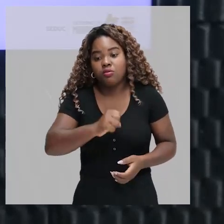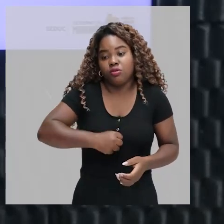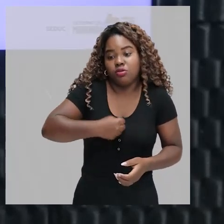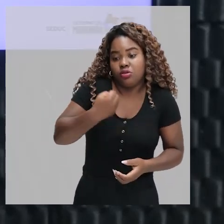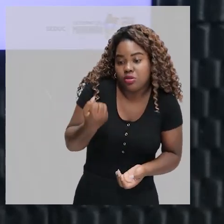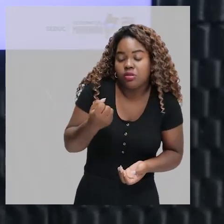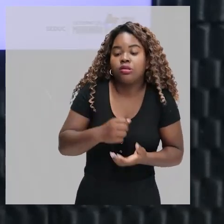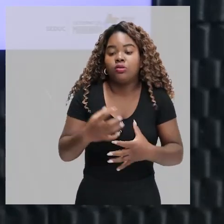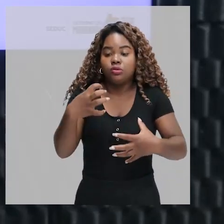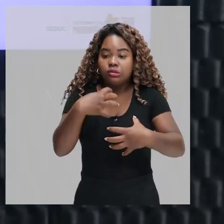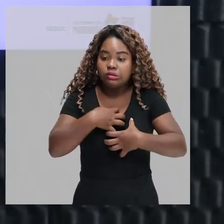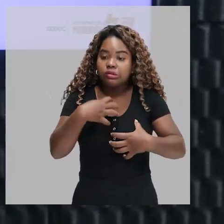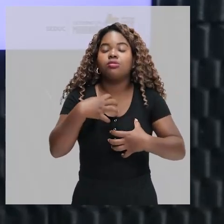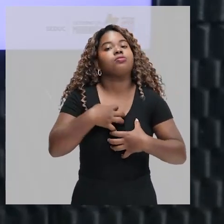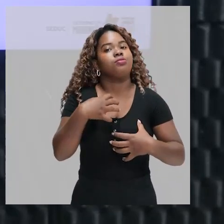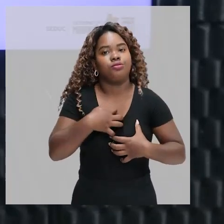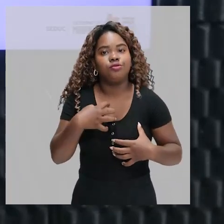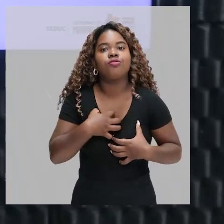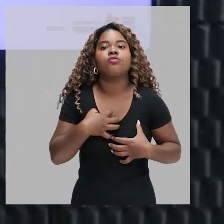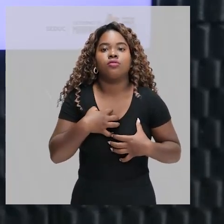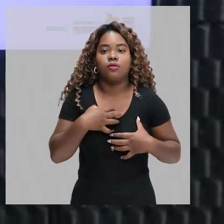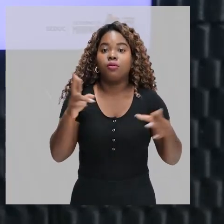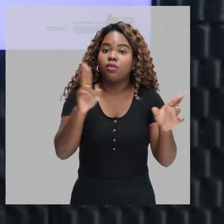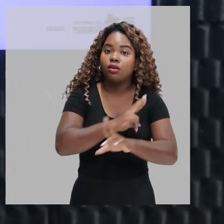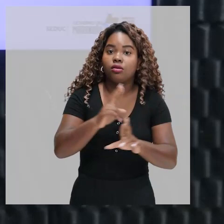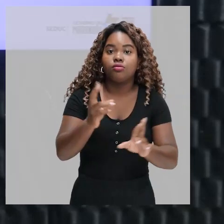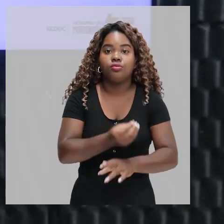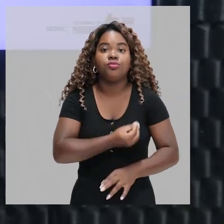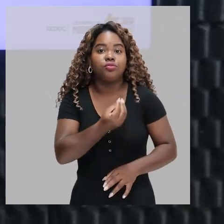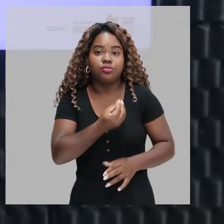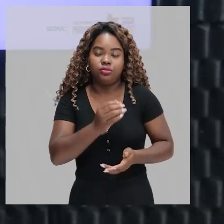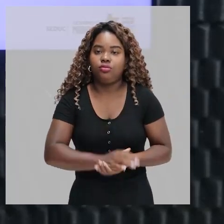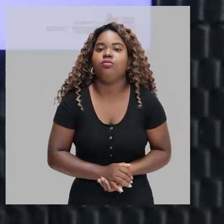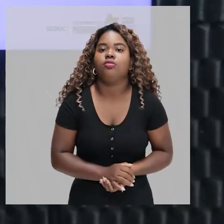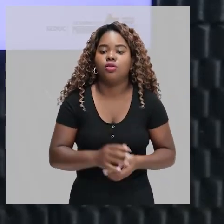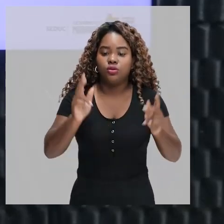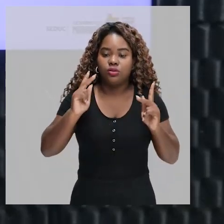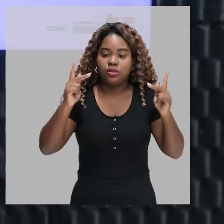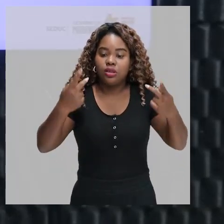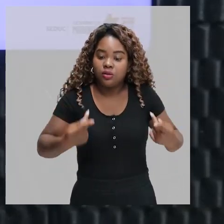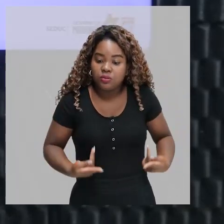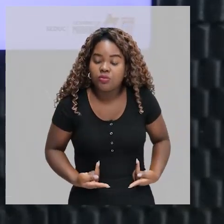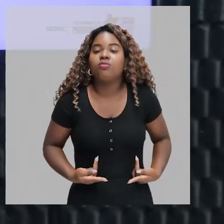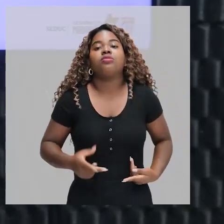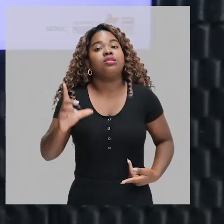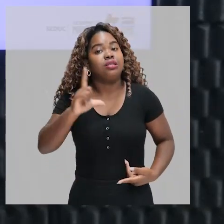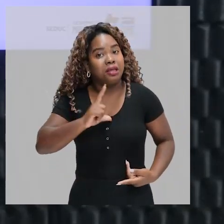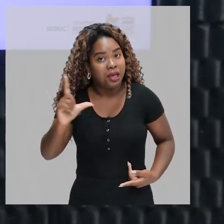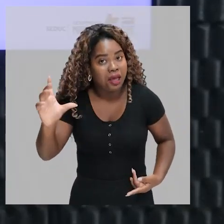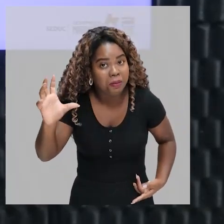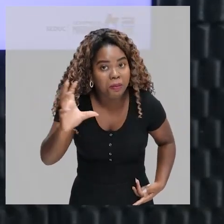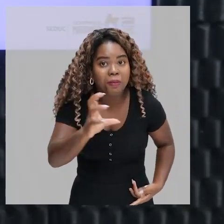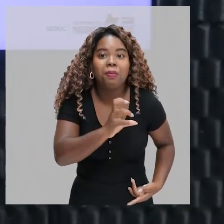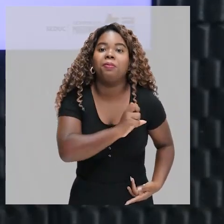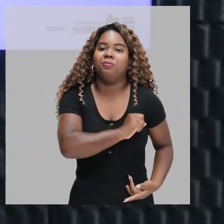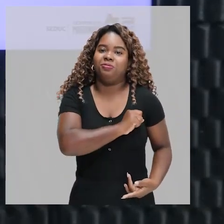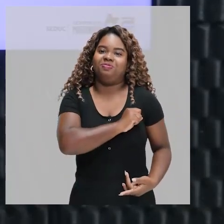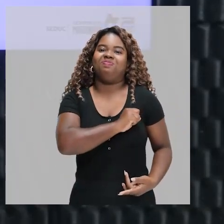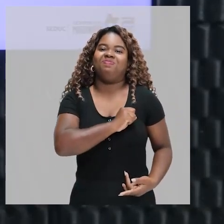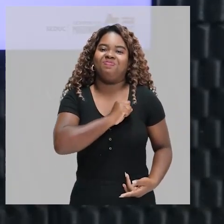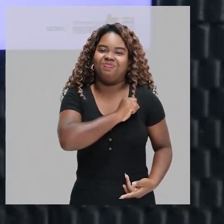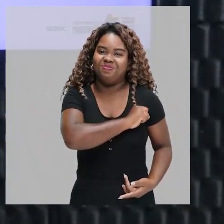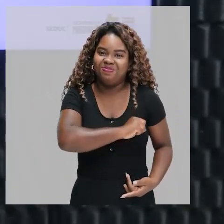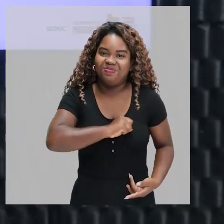né ser humano é um ser essencialmente dotado de amor Infelizmente